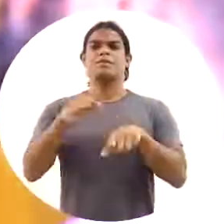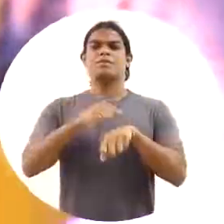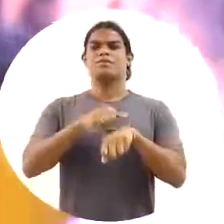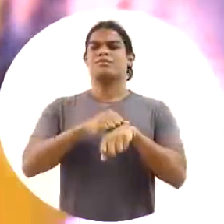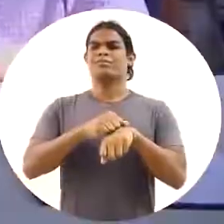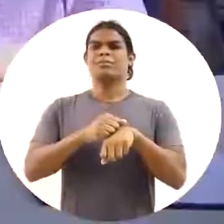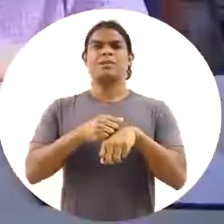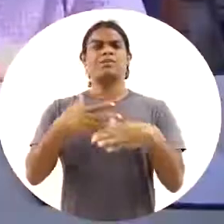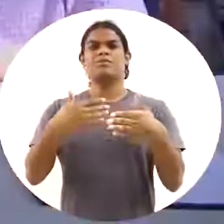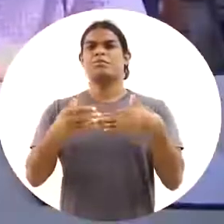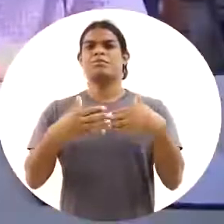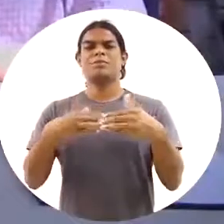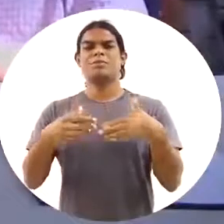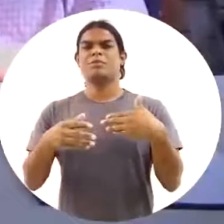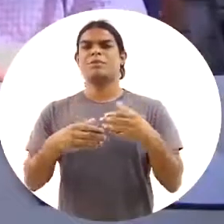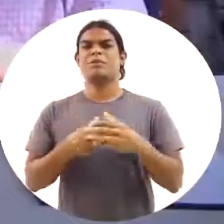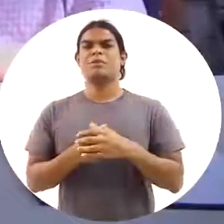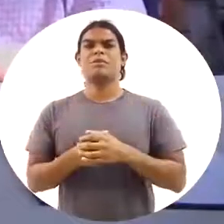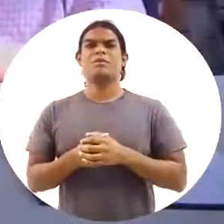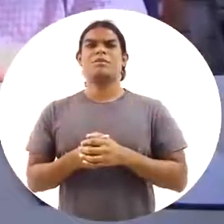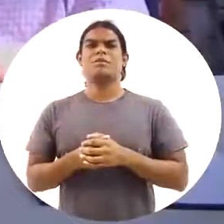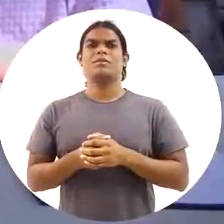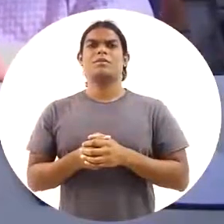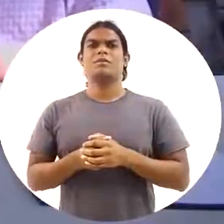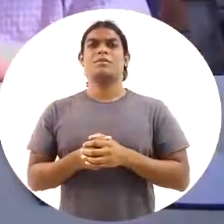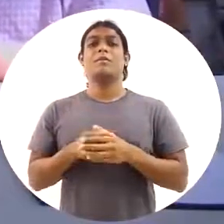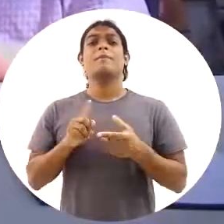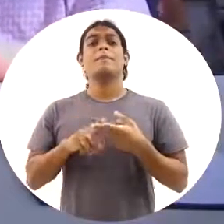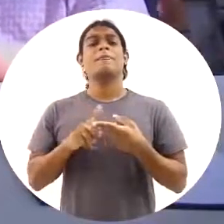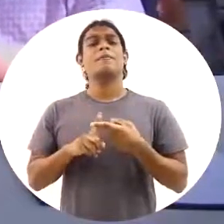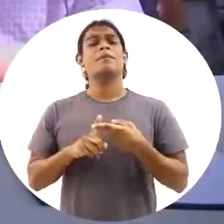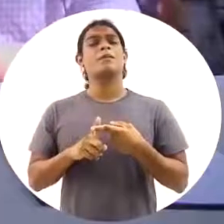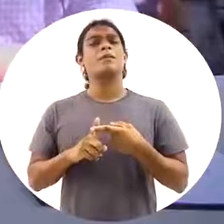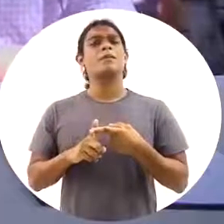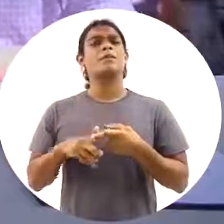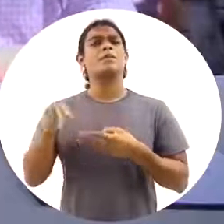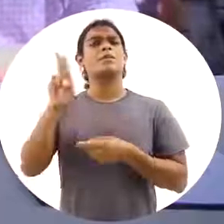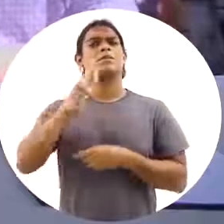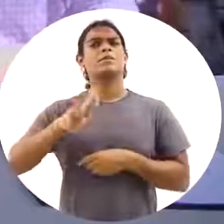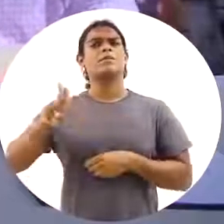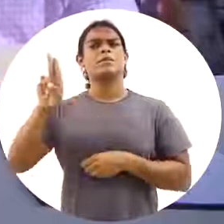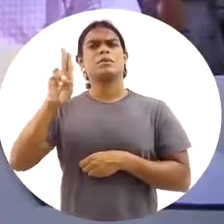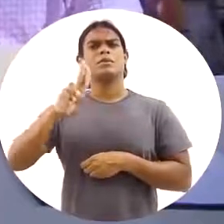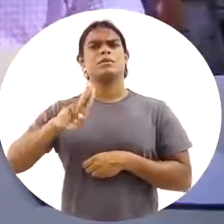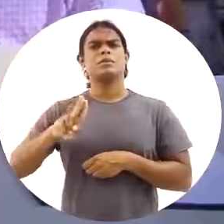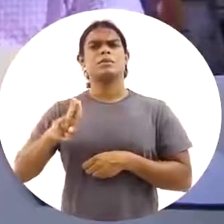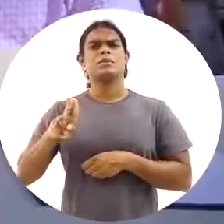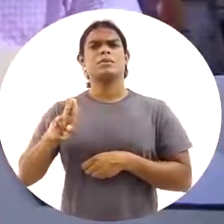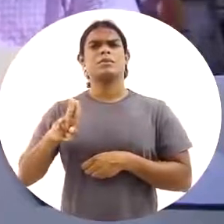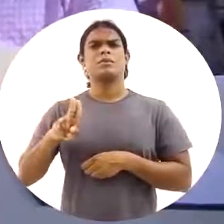pedra fria. Sim. E também a questão do reuso, né, Lula? Assim, a questão de reuso de